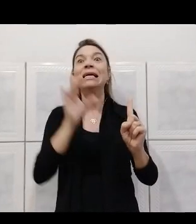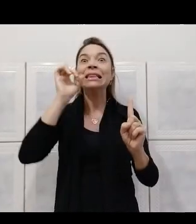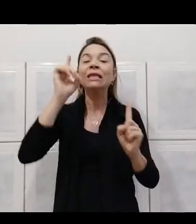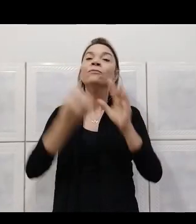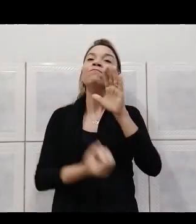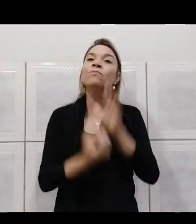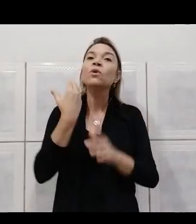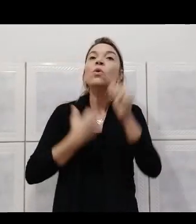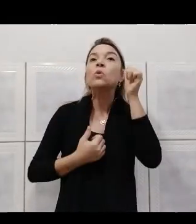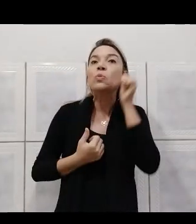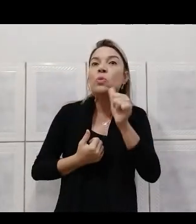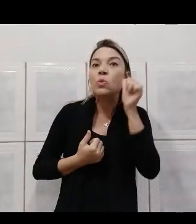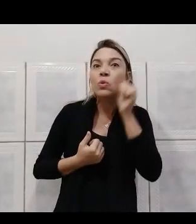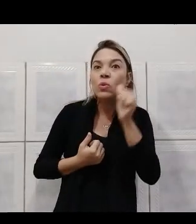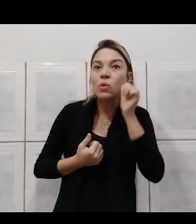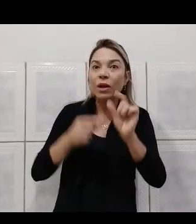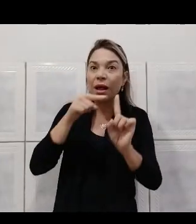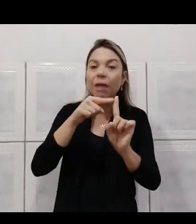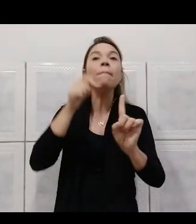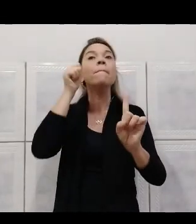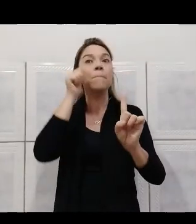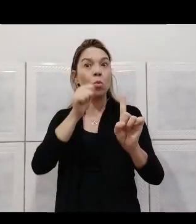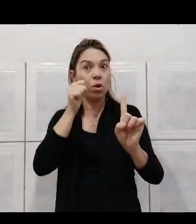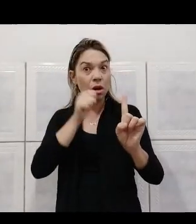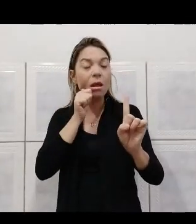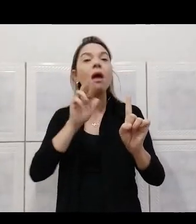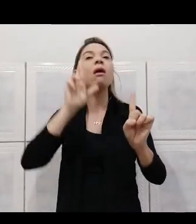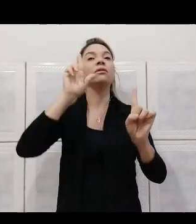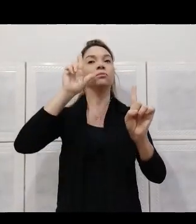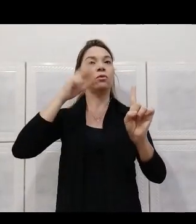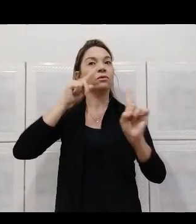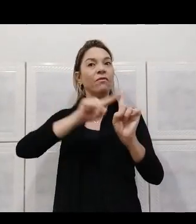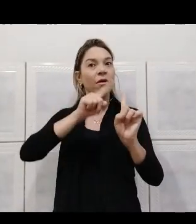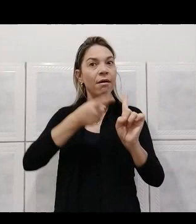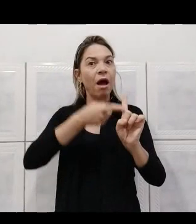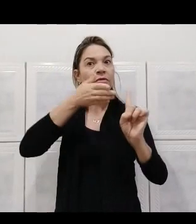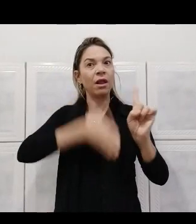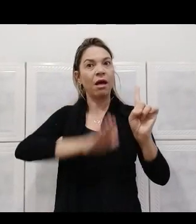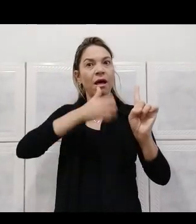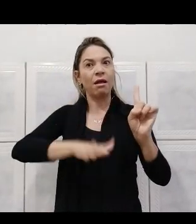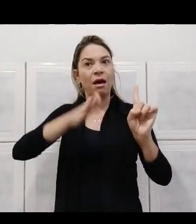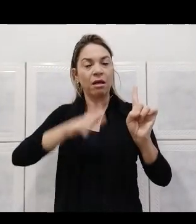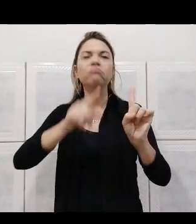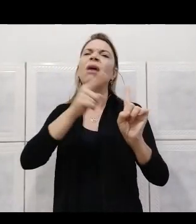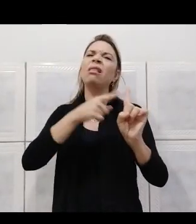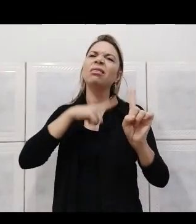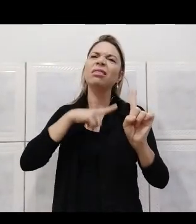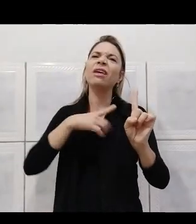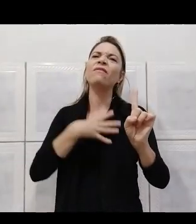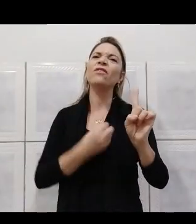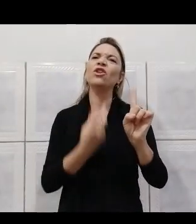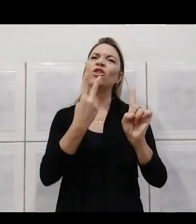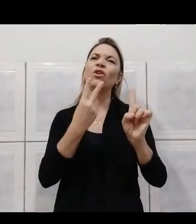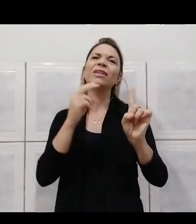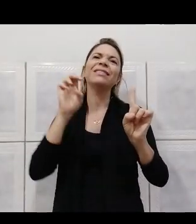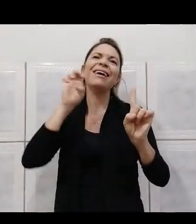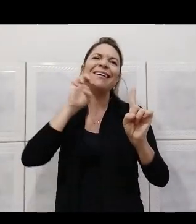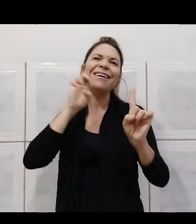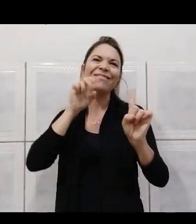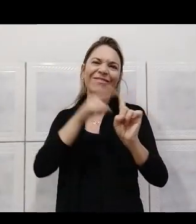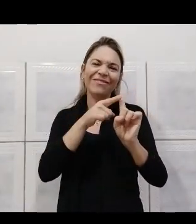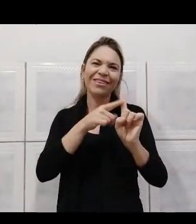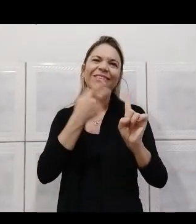à luz a filhos. Não apenas Caim e Abel, outros também. Inclusive, aqui na palavra de